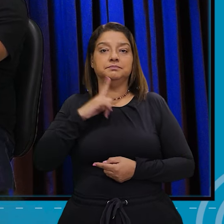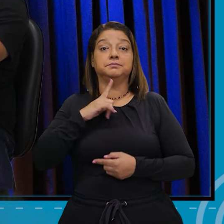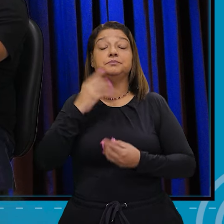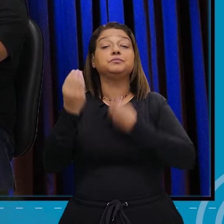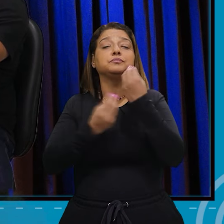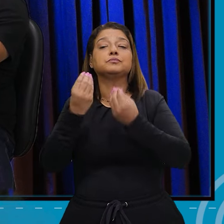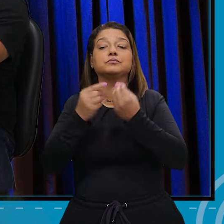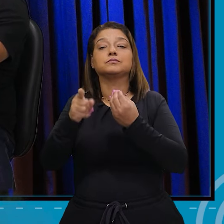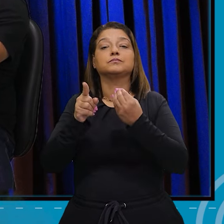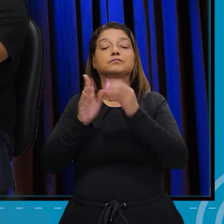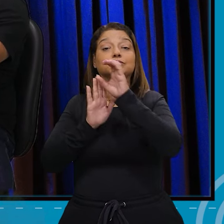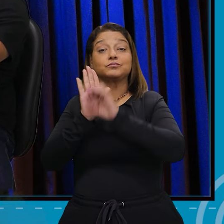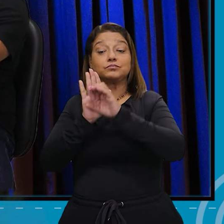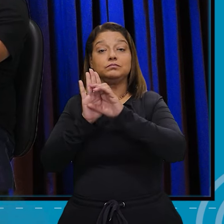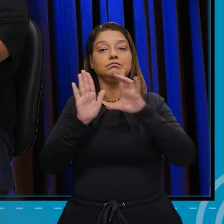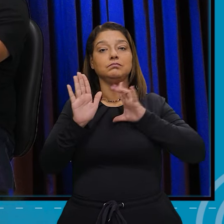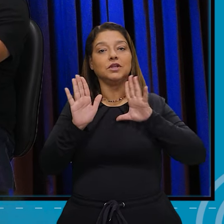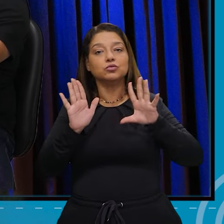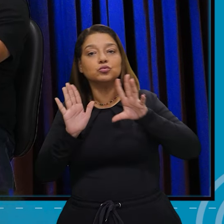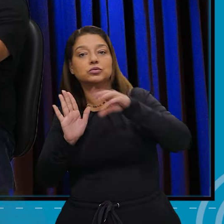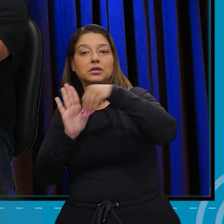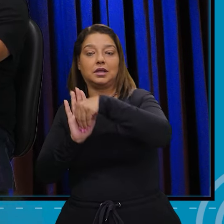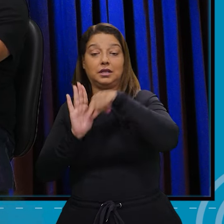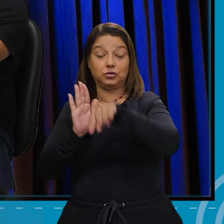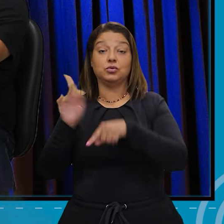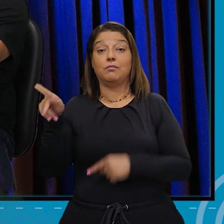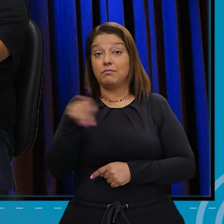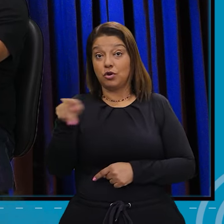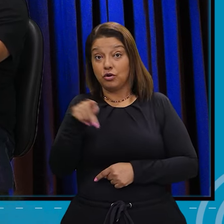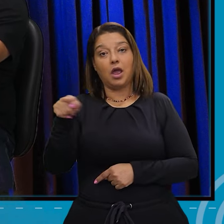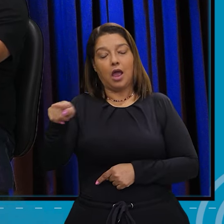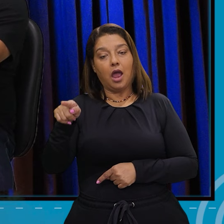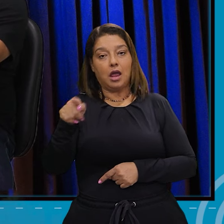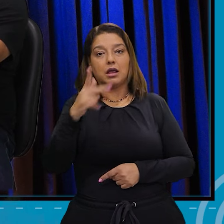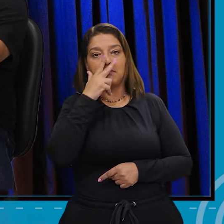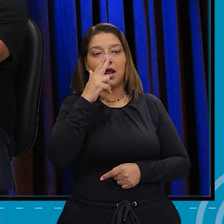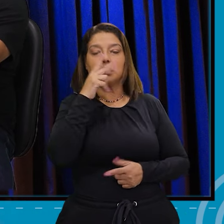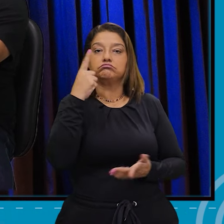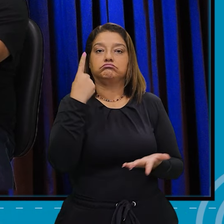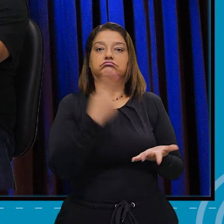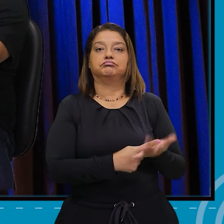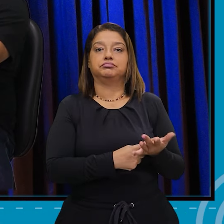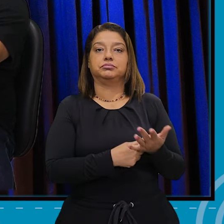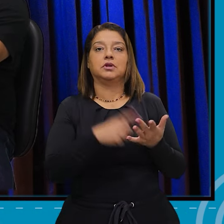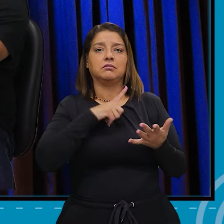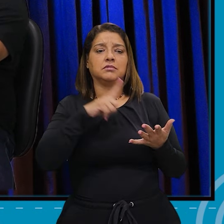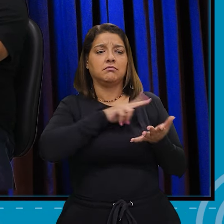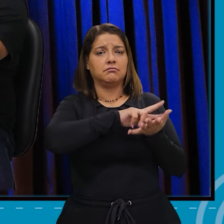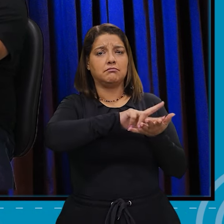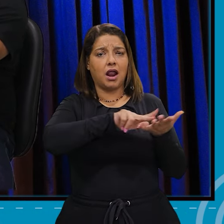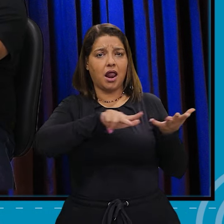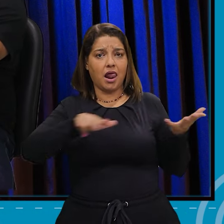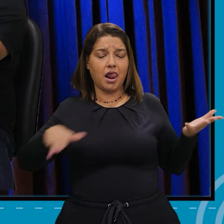dentro da forma curricular, o professor ele passa a assumir uma gama